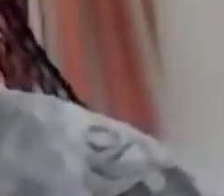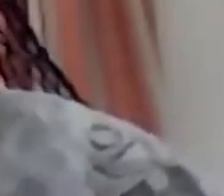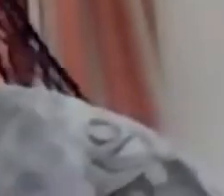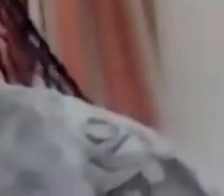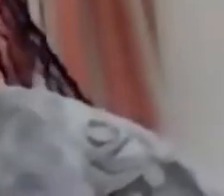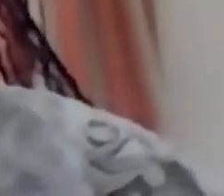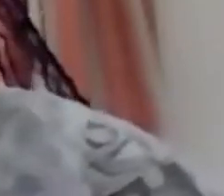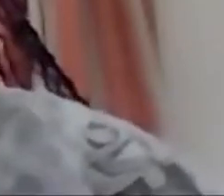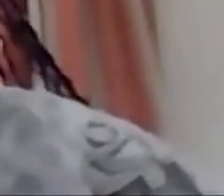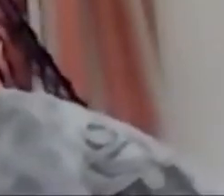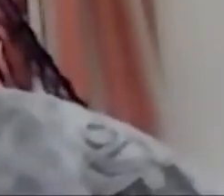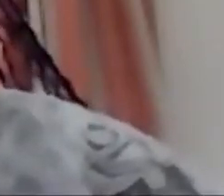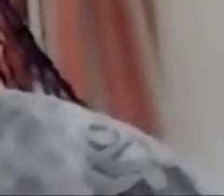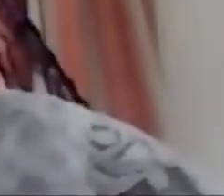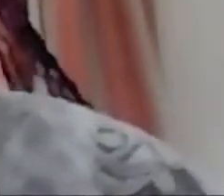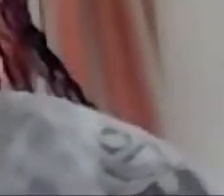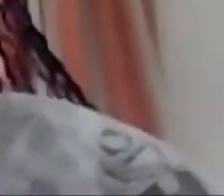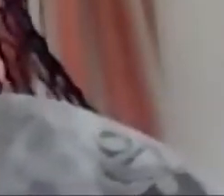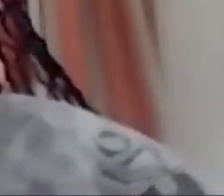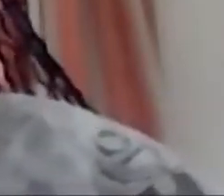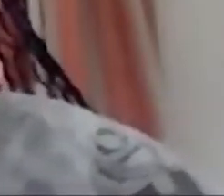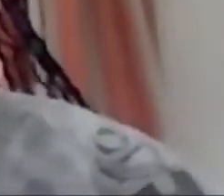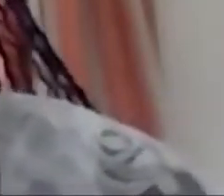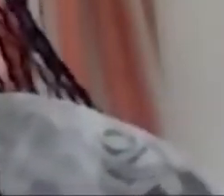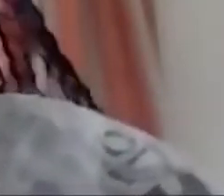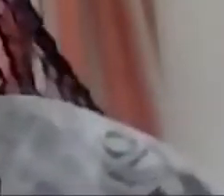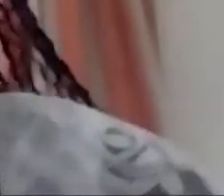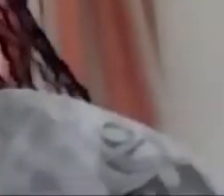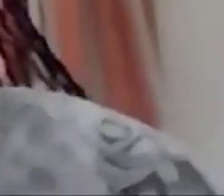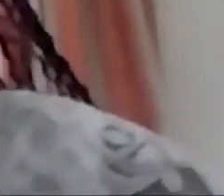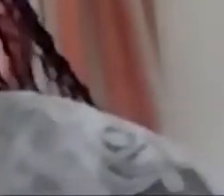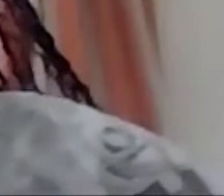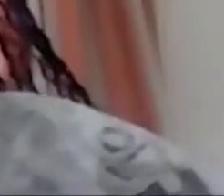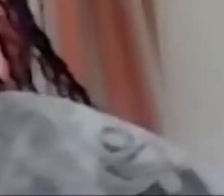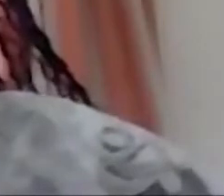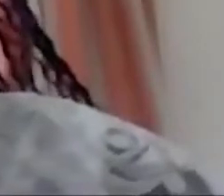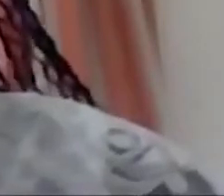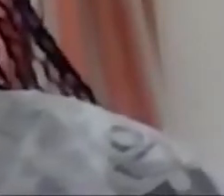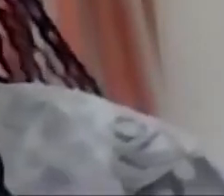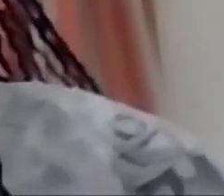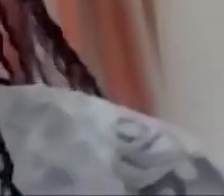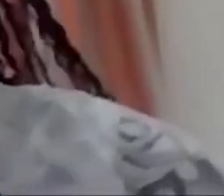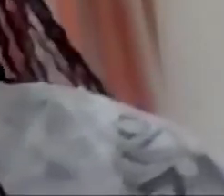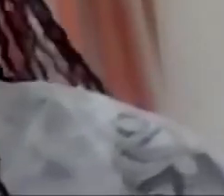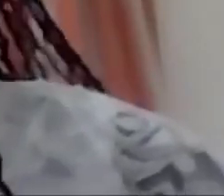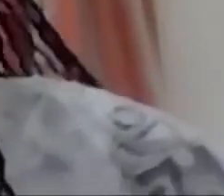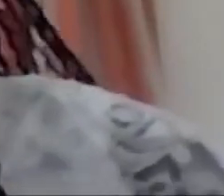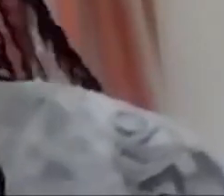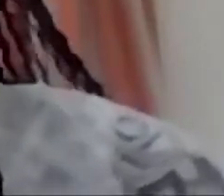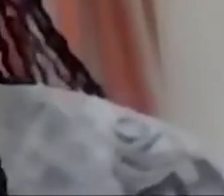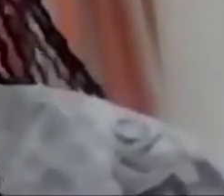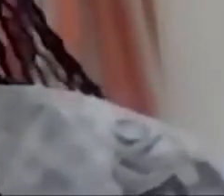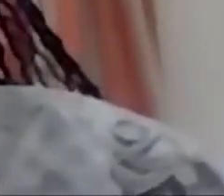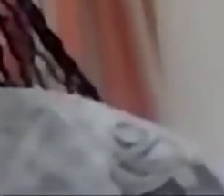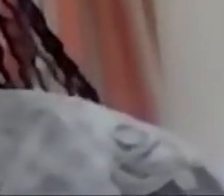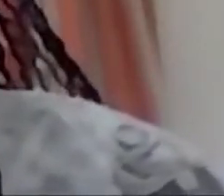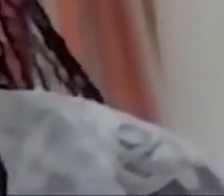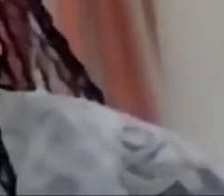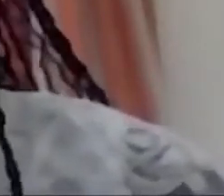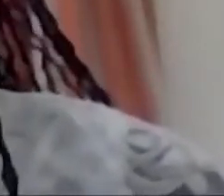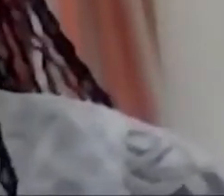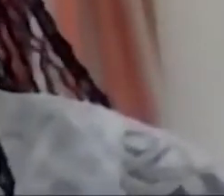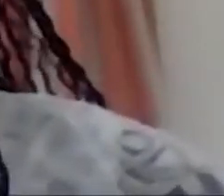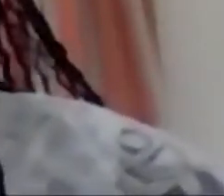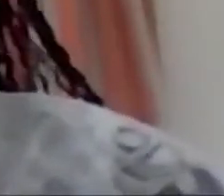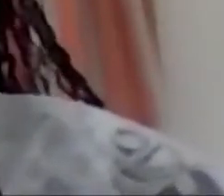de inserção mesmo na sociedade. Então eu acho muito, muito legal, eu acho que esse vídeo, eu não vi, mas eu acho que é